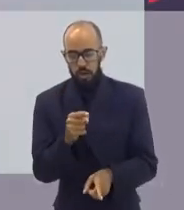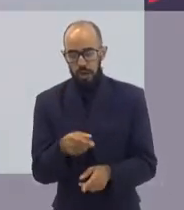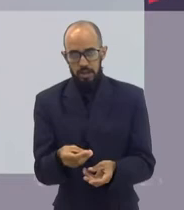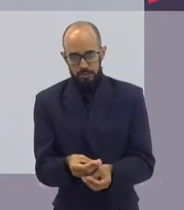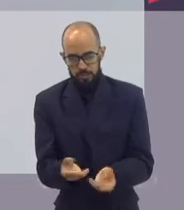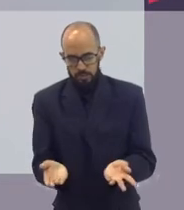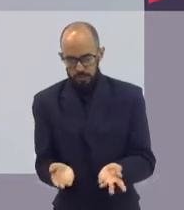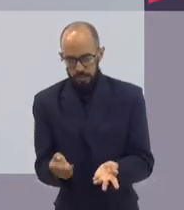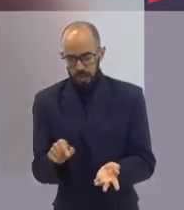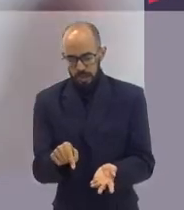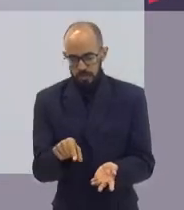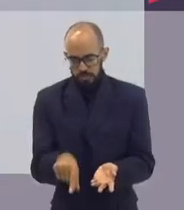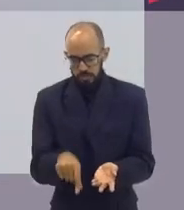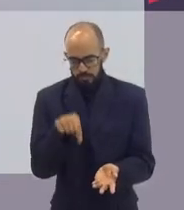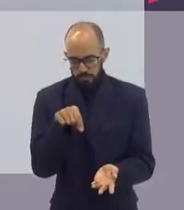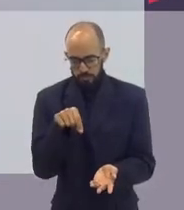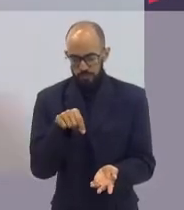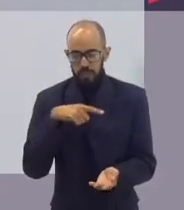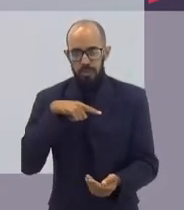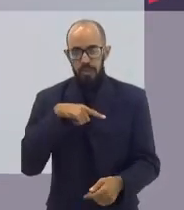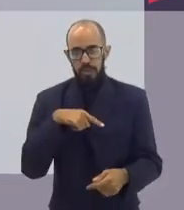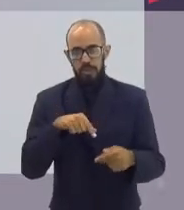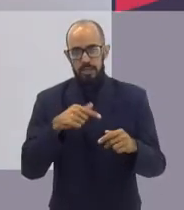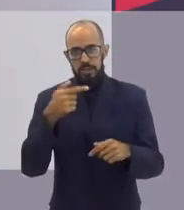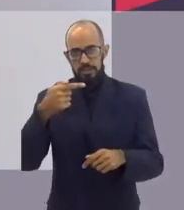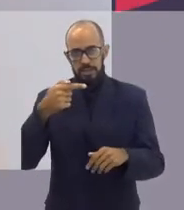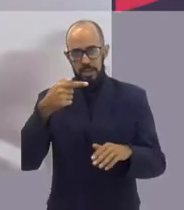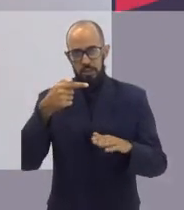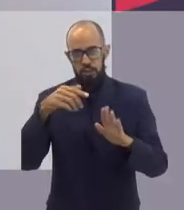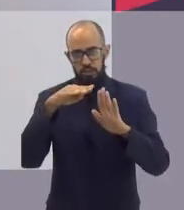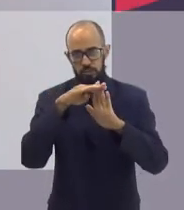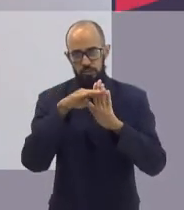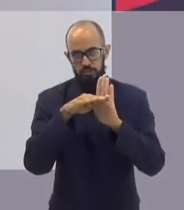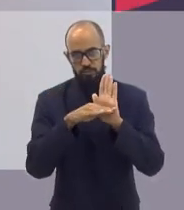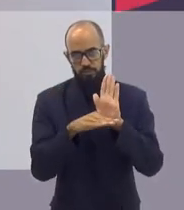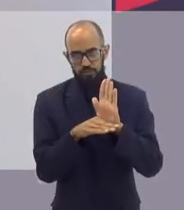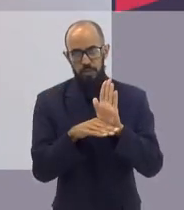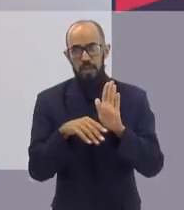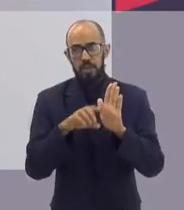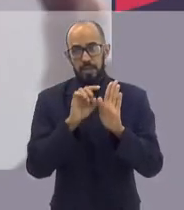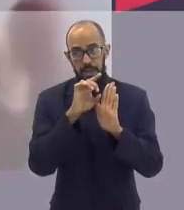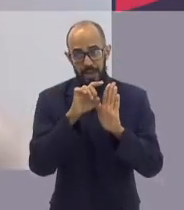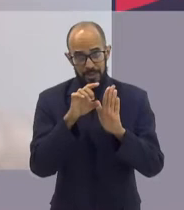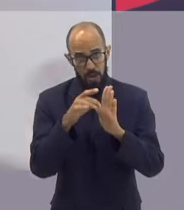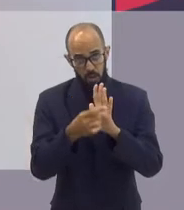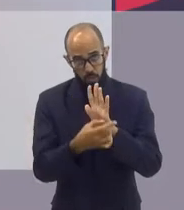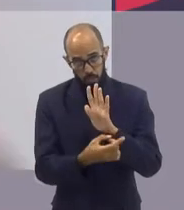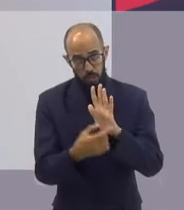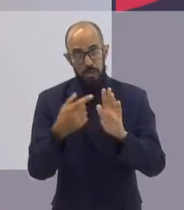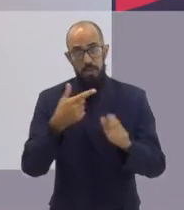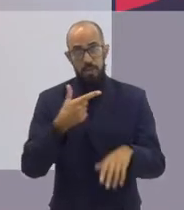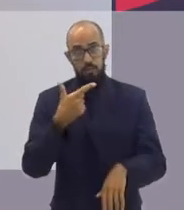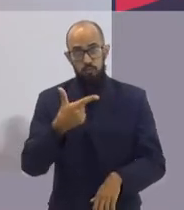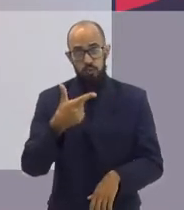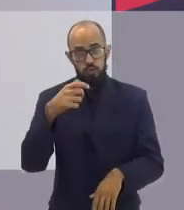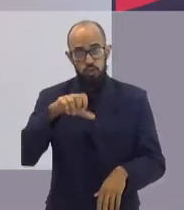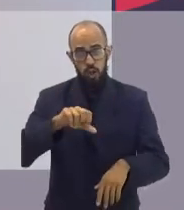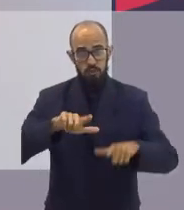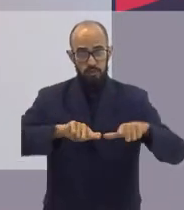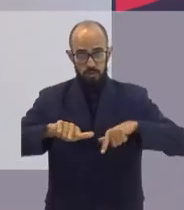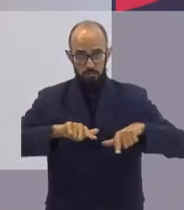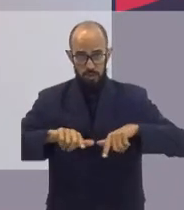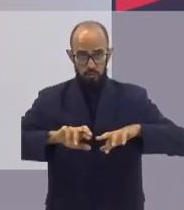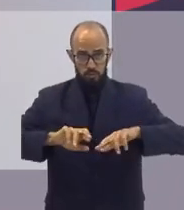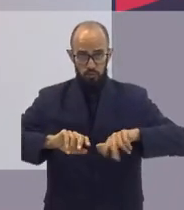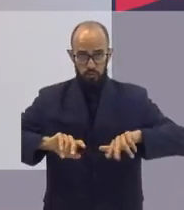tem que procurar numa ordem definida. São 7 etapas e tem várias tarefas em cada etapa. No total, 29